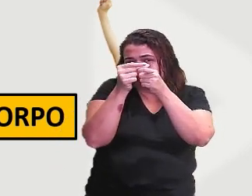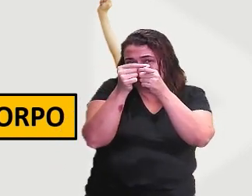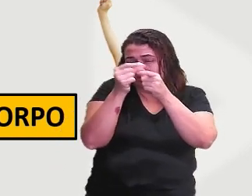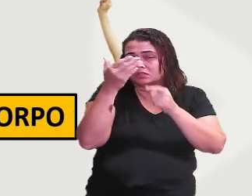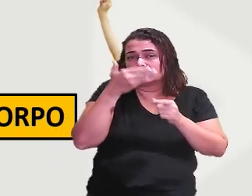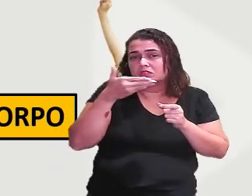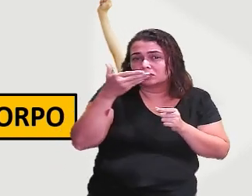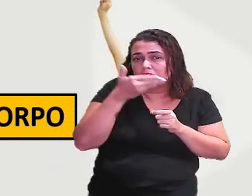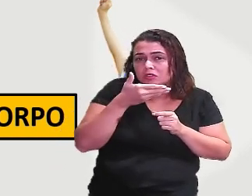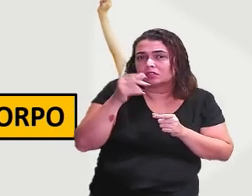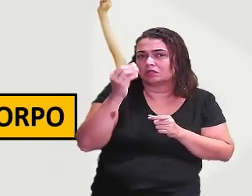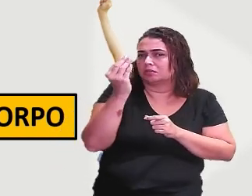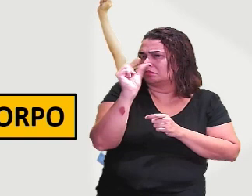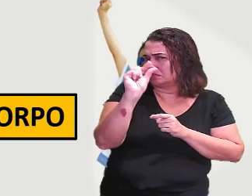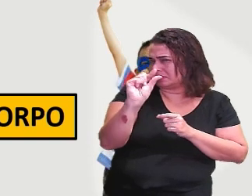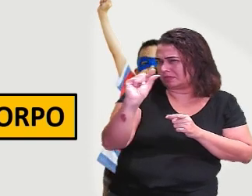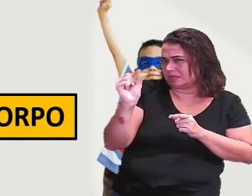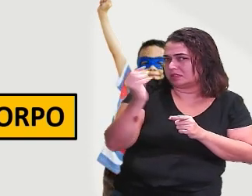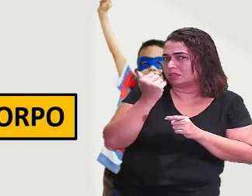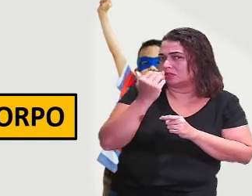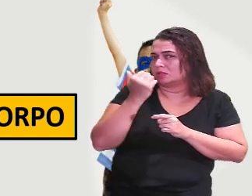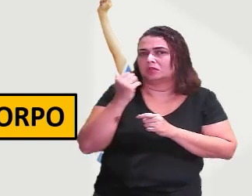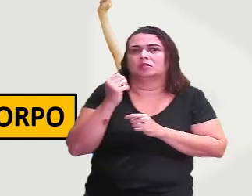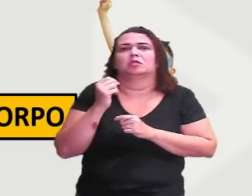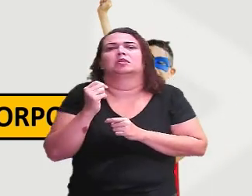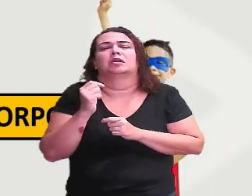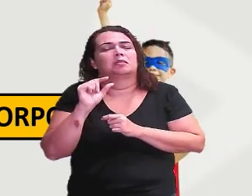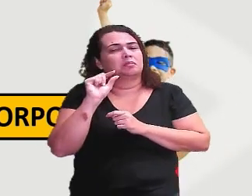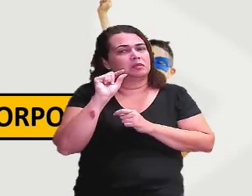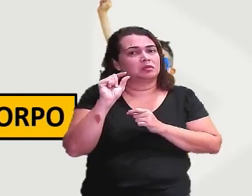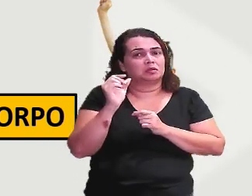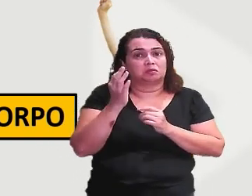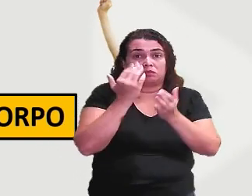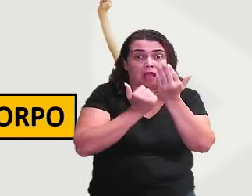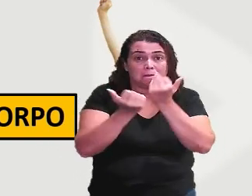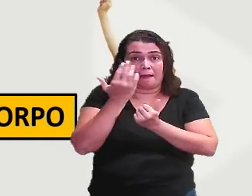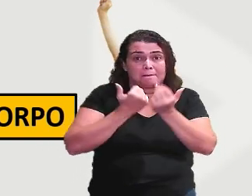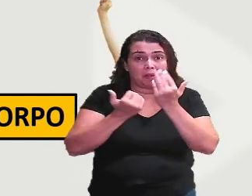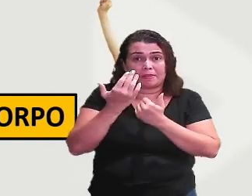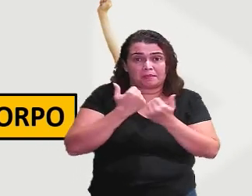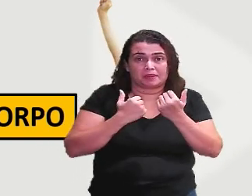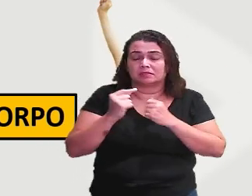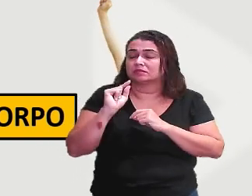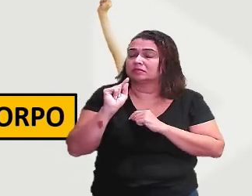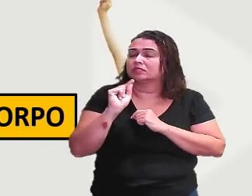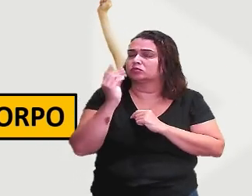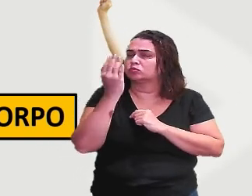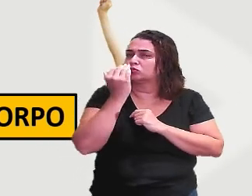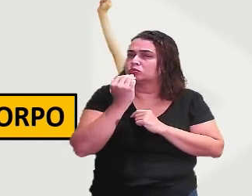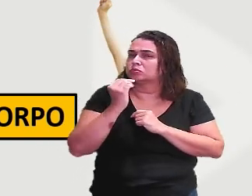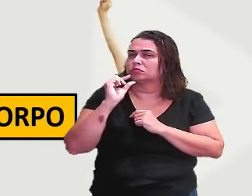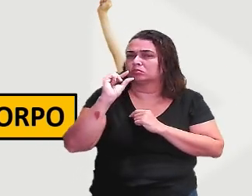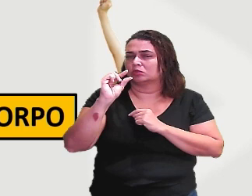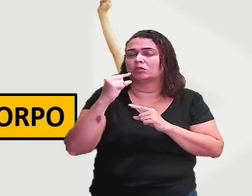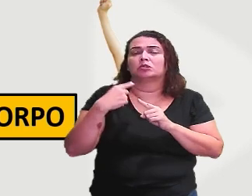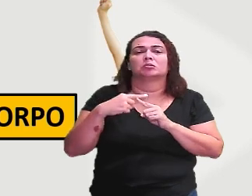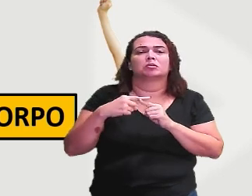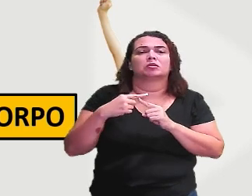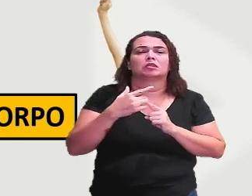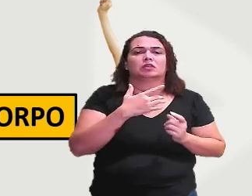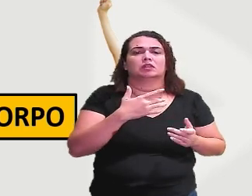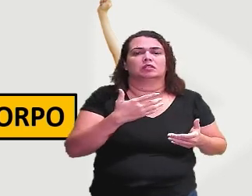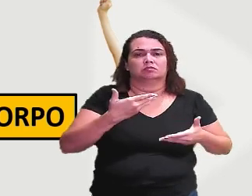numa quantidade menor e numa frequência também menor, Visando manter a saúde no nosso